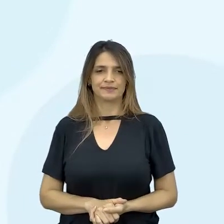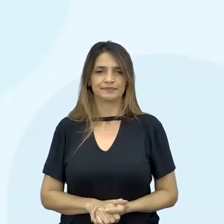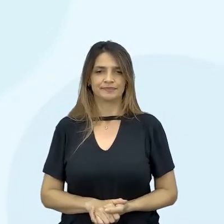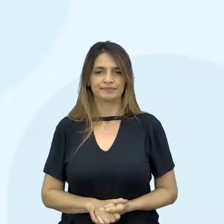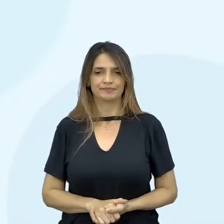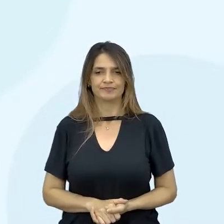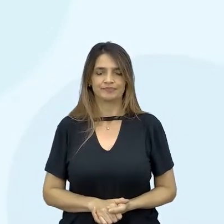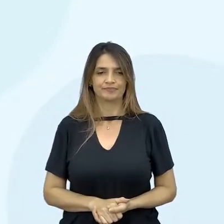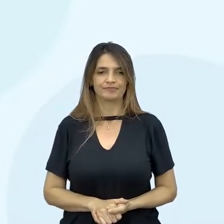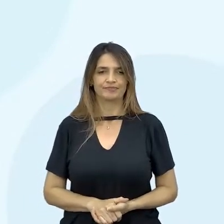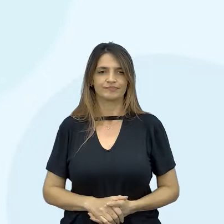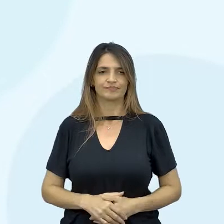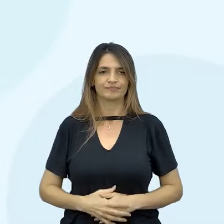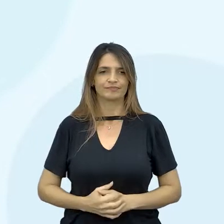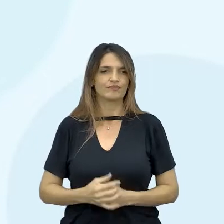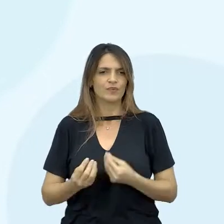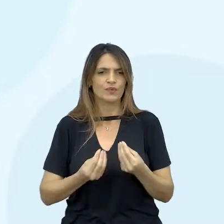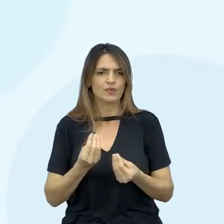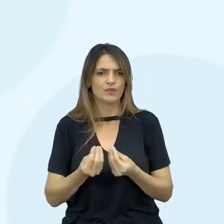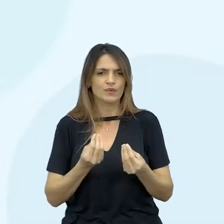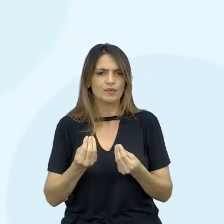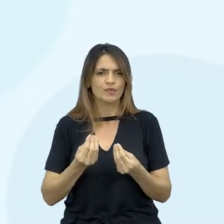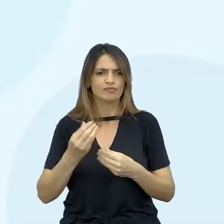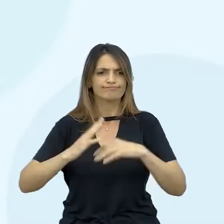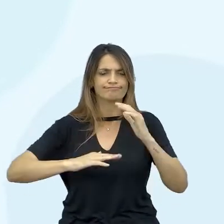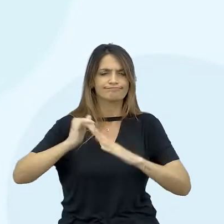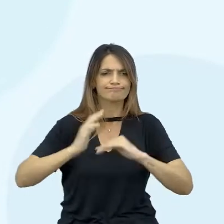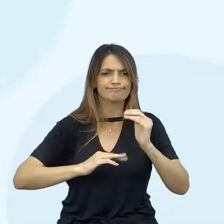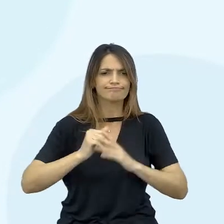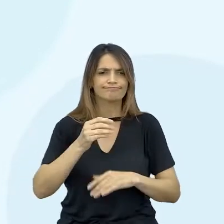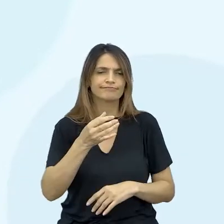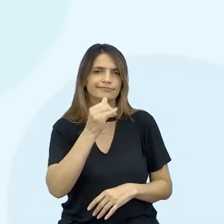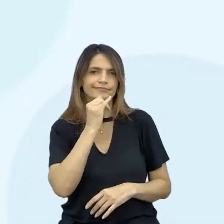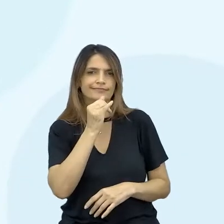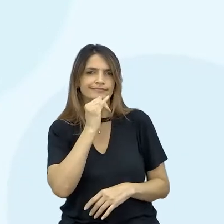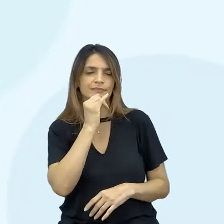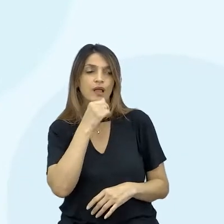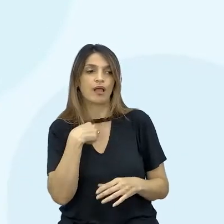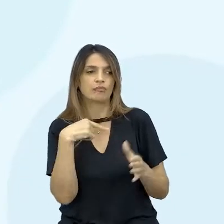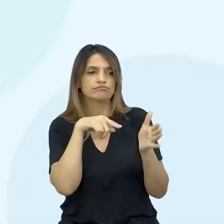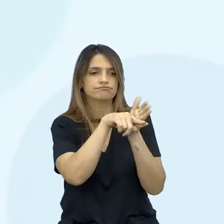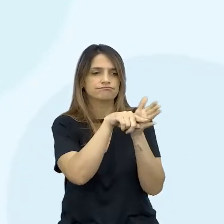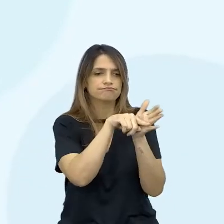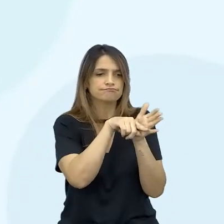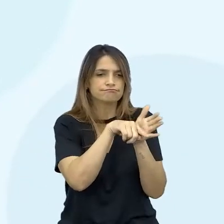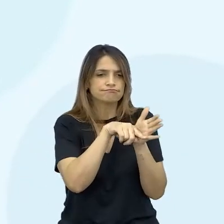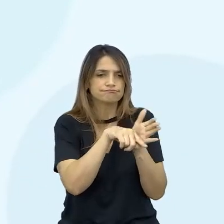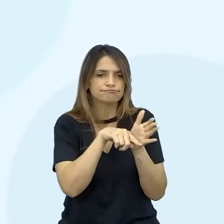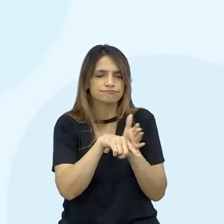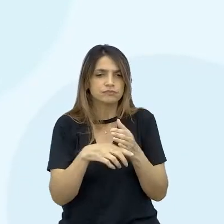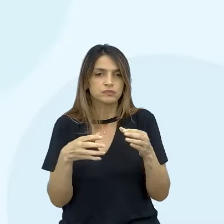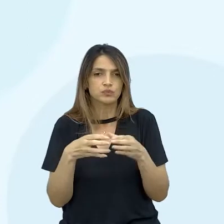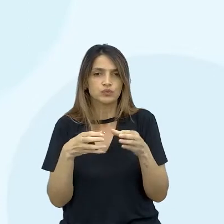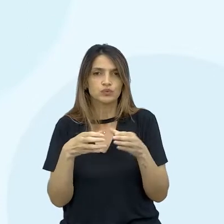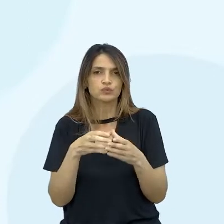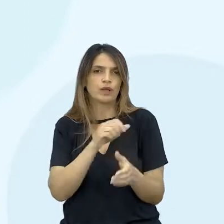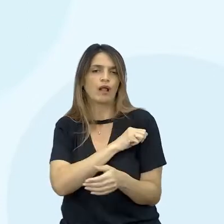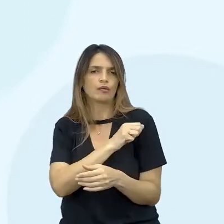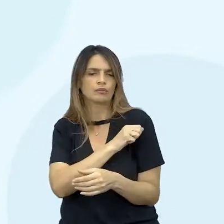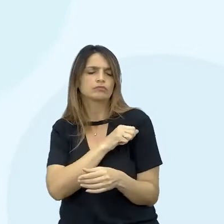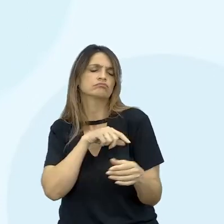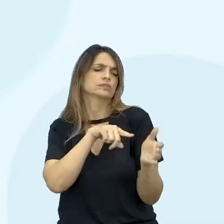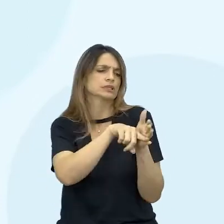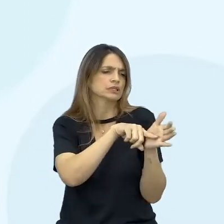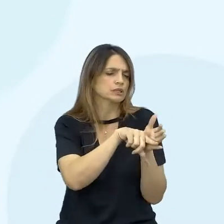outras formas de trabalhar. Então vamos dar um exemplo que eu fiz uma pesquisa, o meu grupo de estudantes fez uma pesquisa